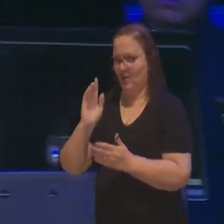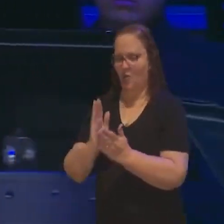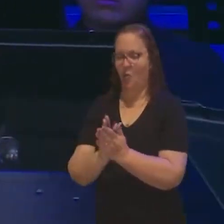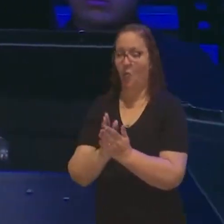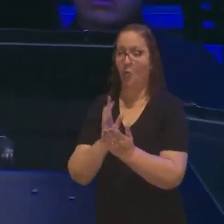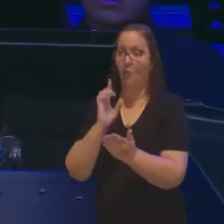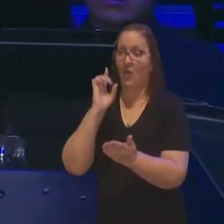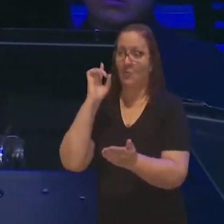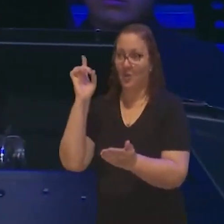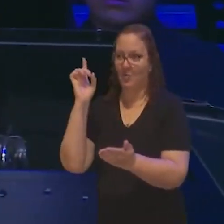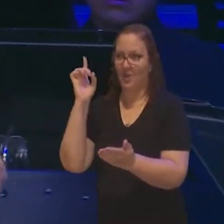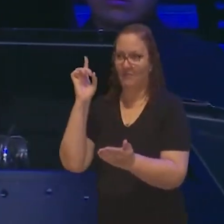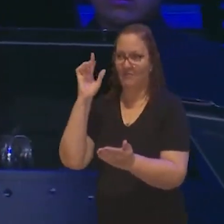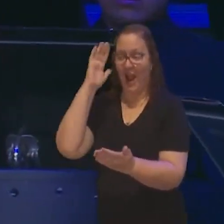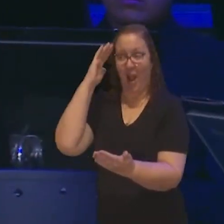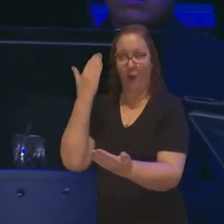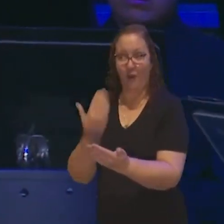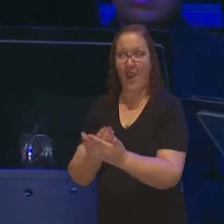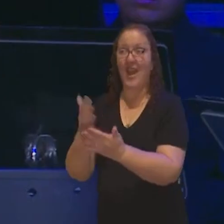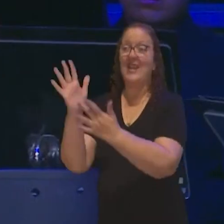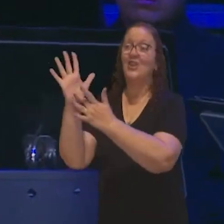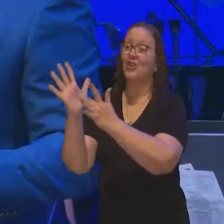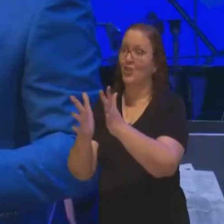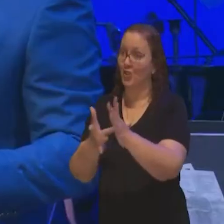crença na pessoa de Jesus Cristo.